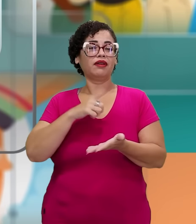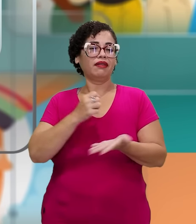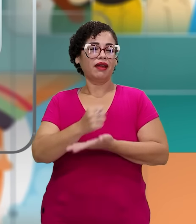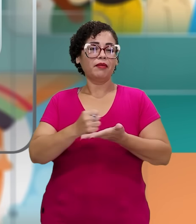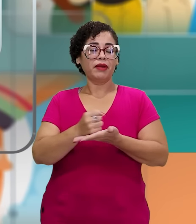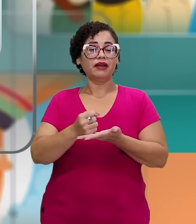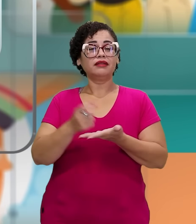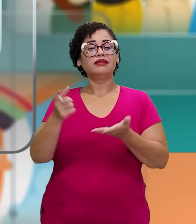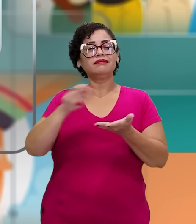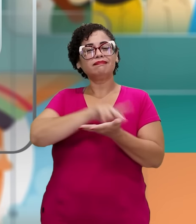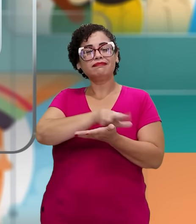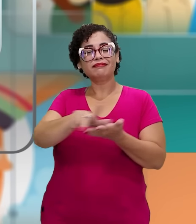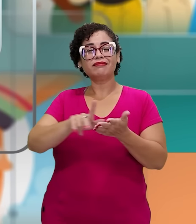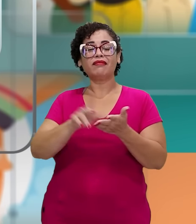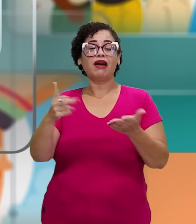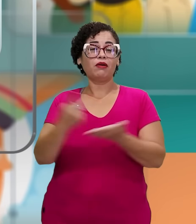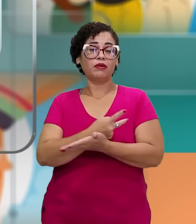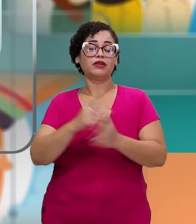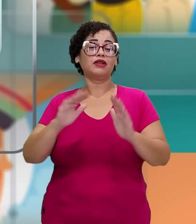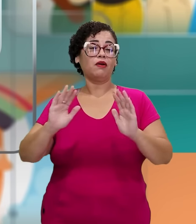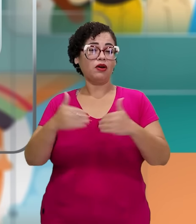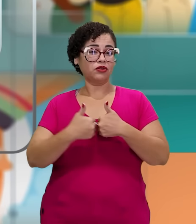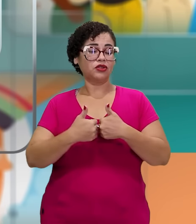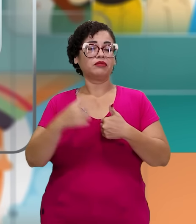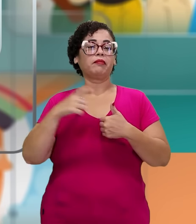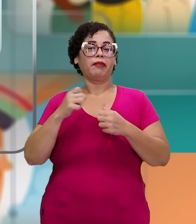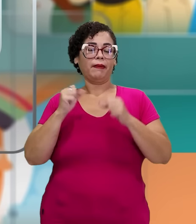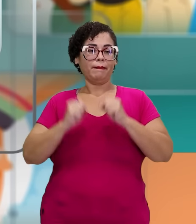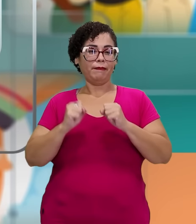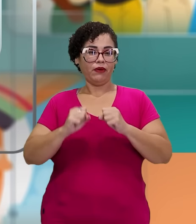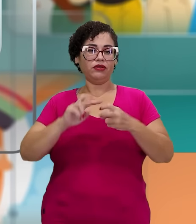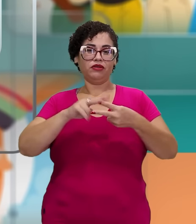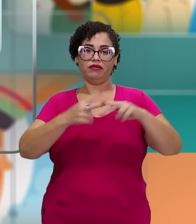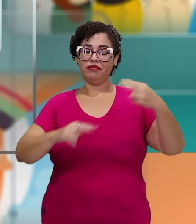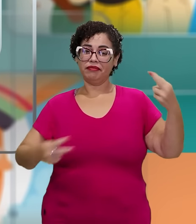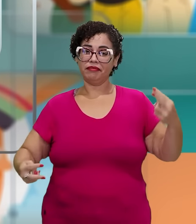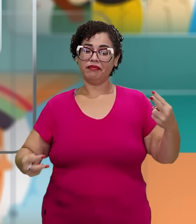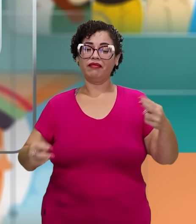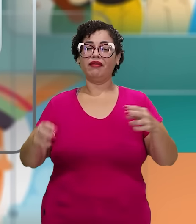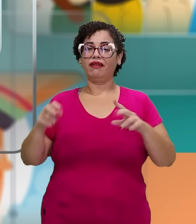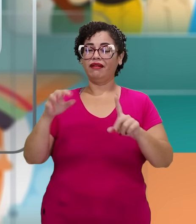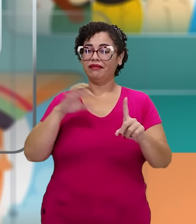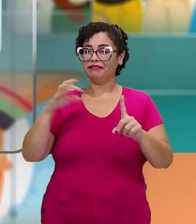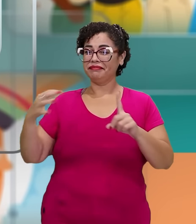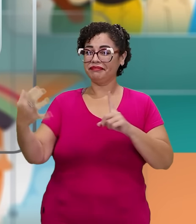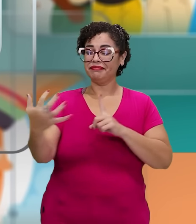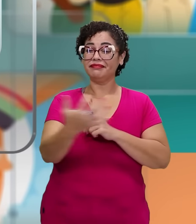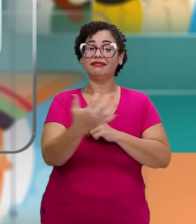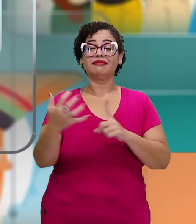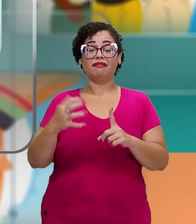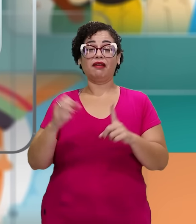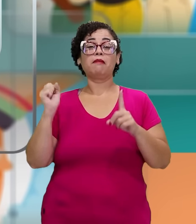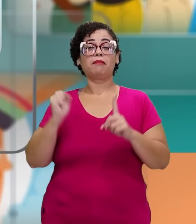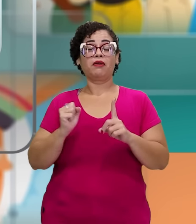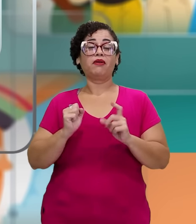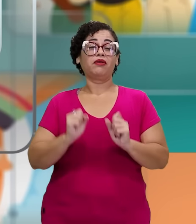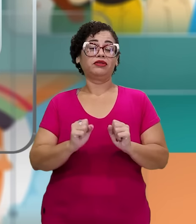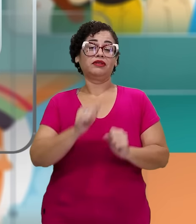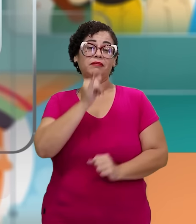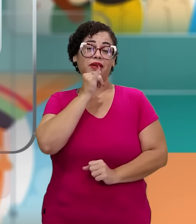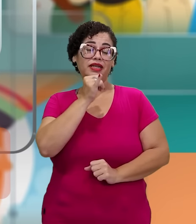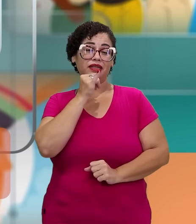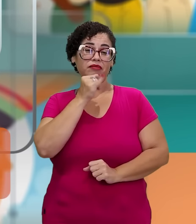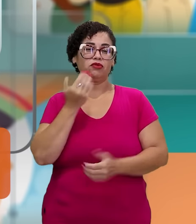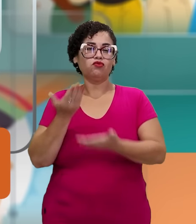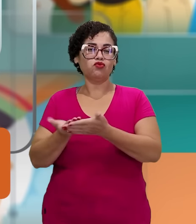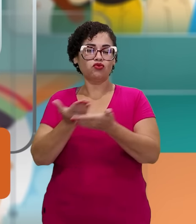autismo envolvendo influência genéticas epigenéticas e ambientais por exemplo o estudo